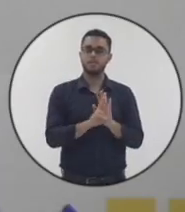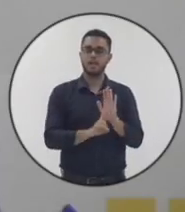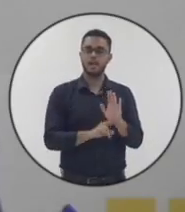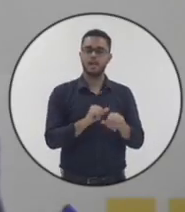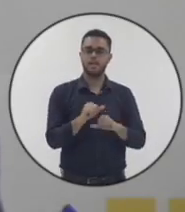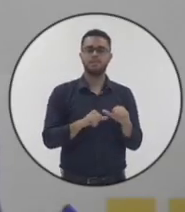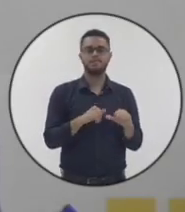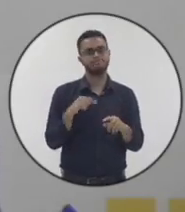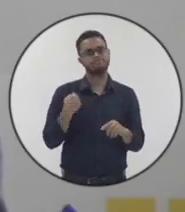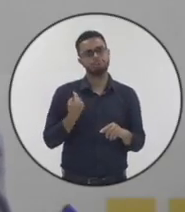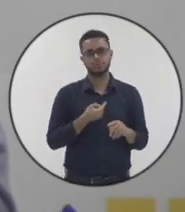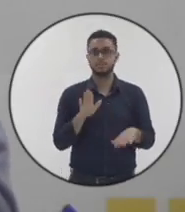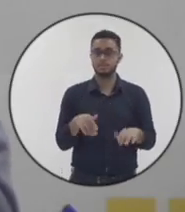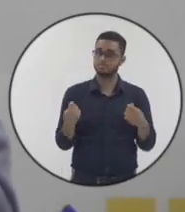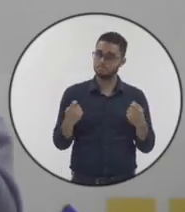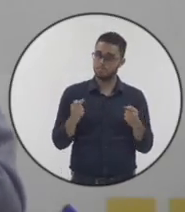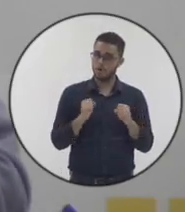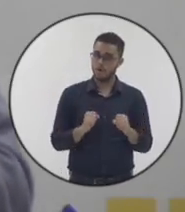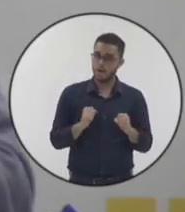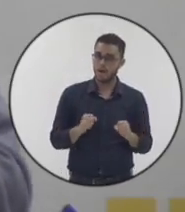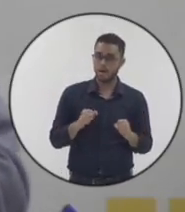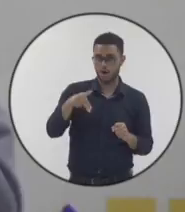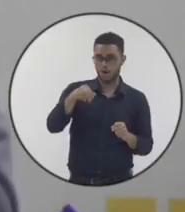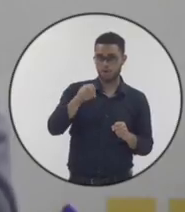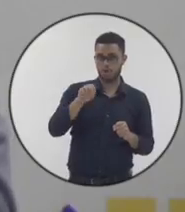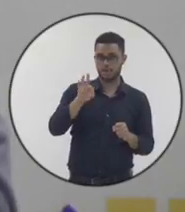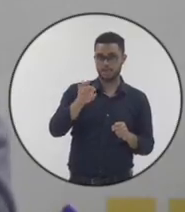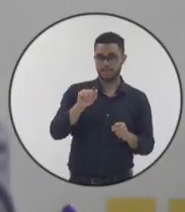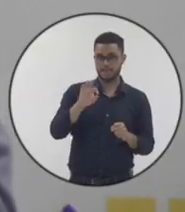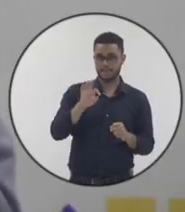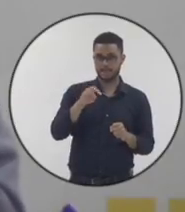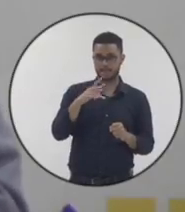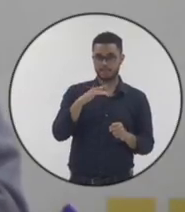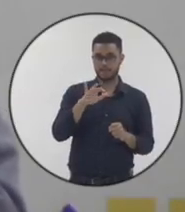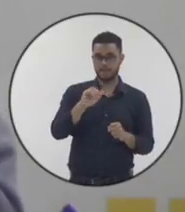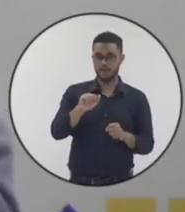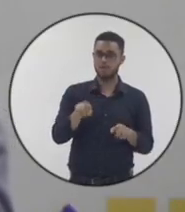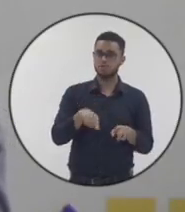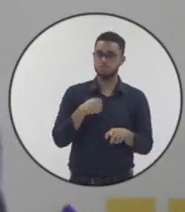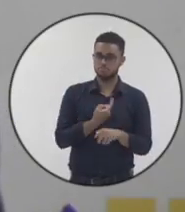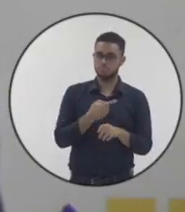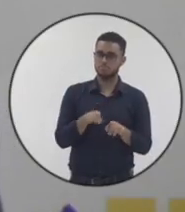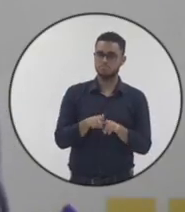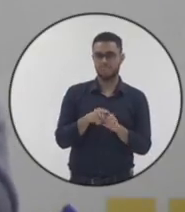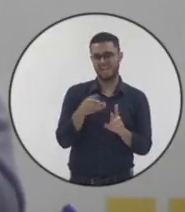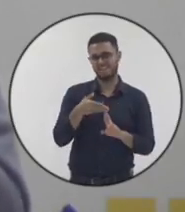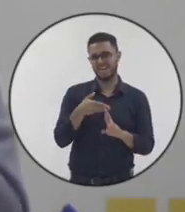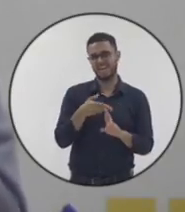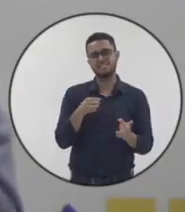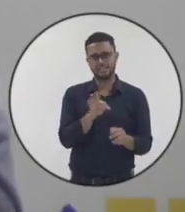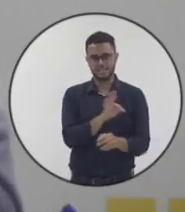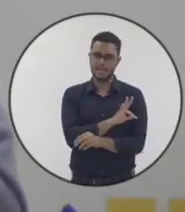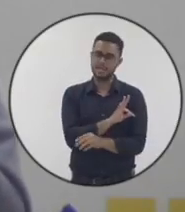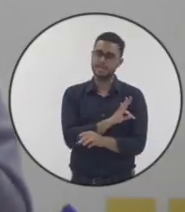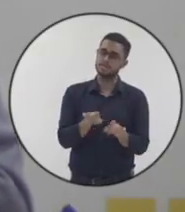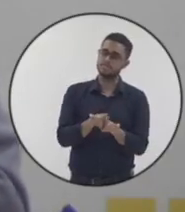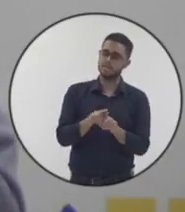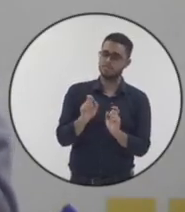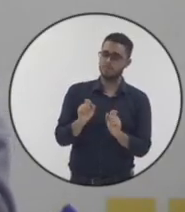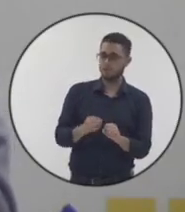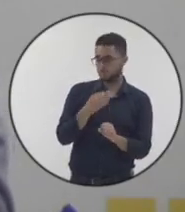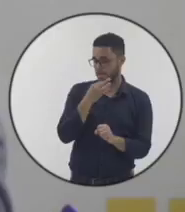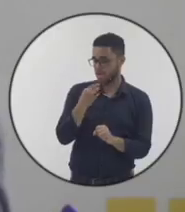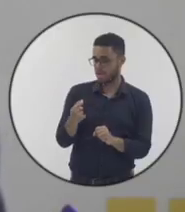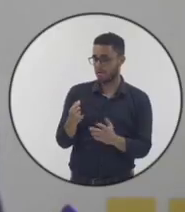podemos fazer normas técnicas, nós podemos fazer referências técnicas, nós podemos dar nossas posições em